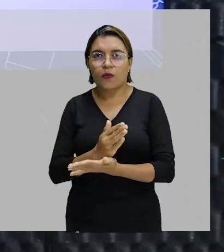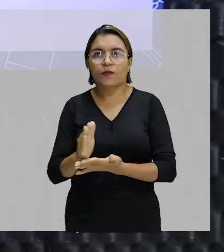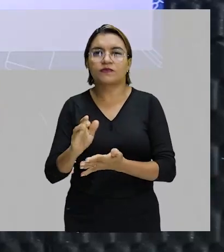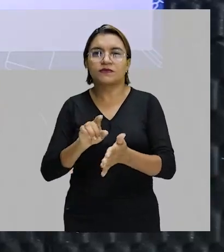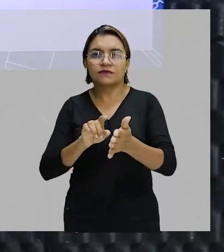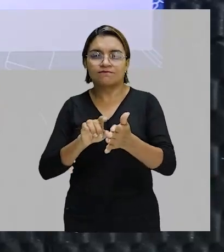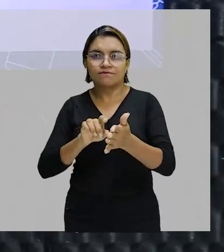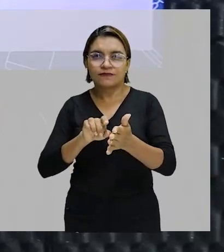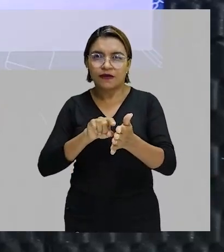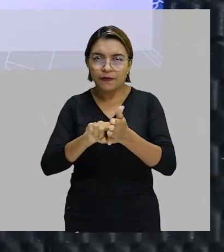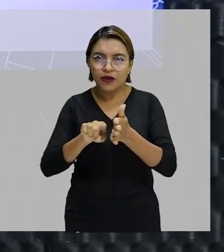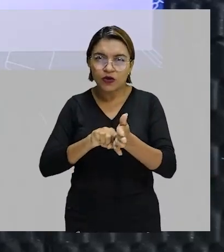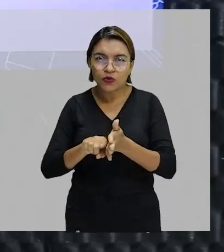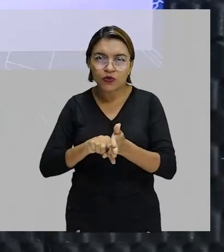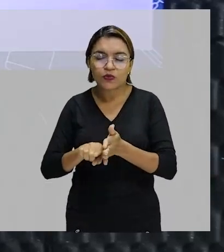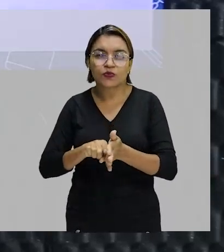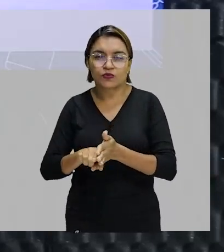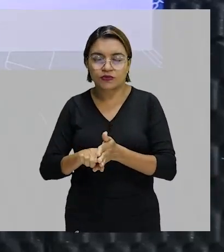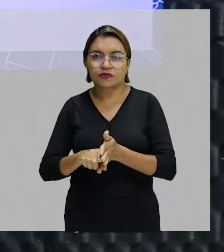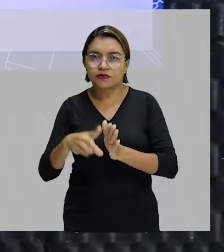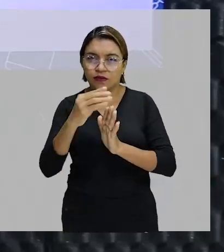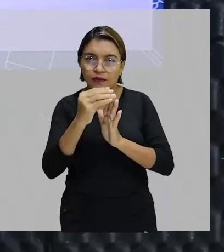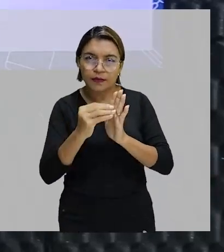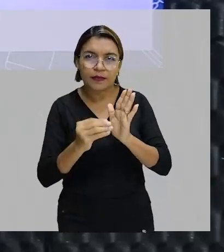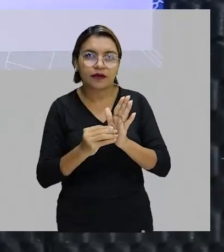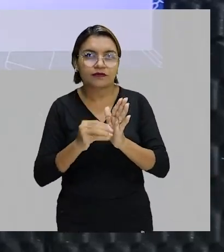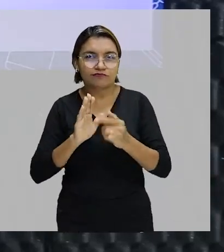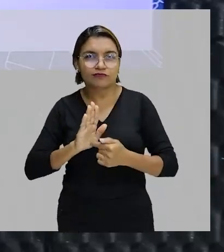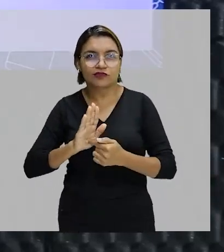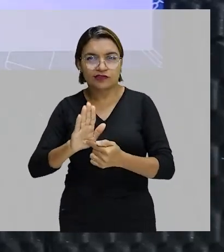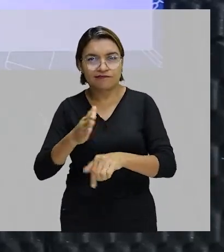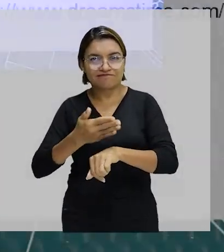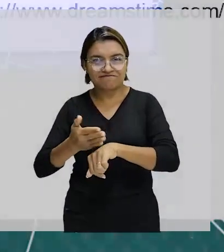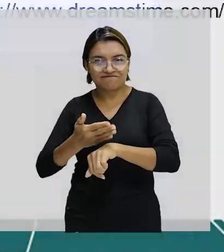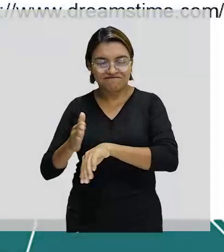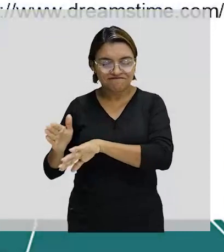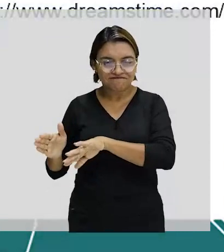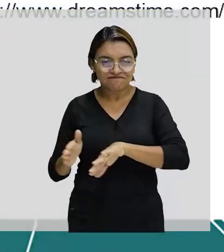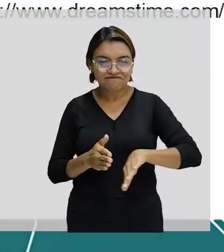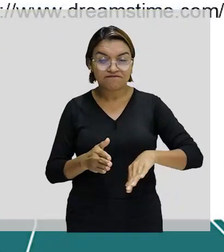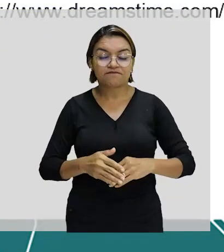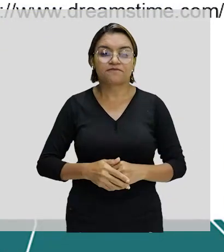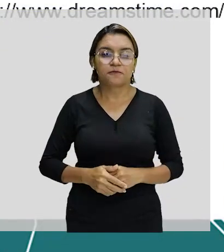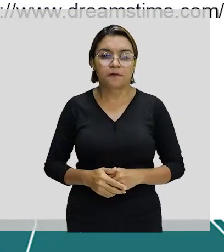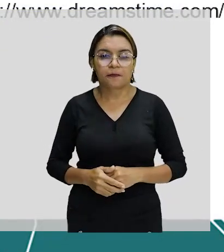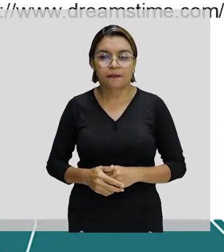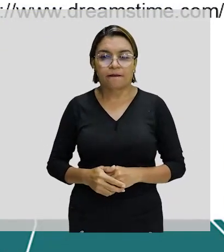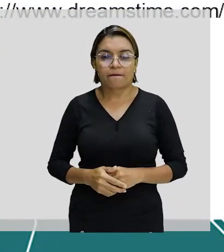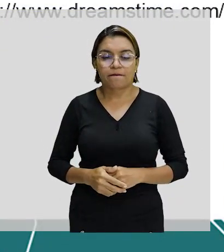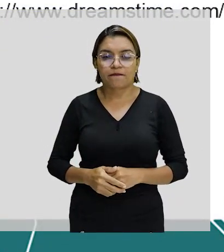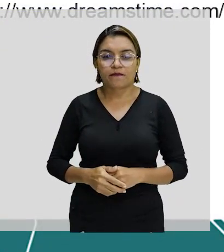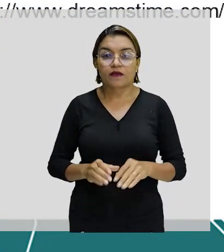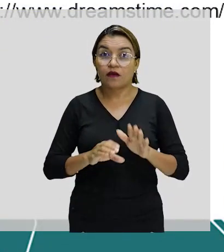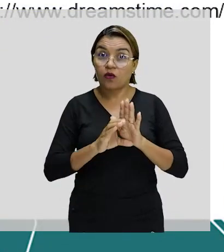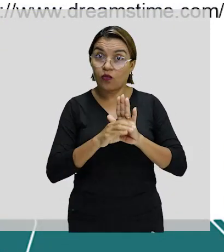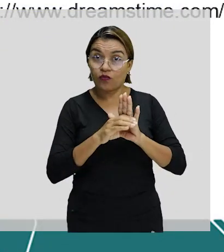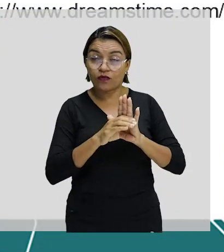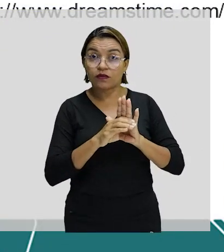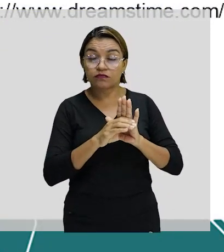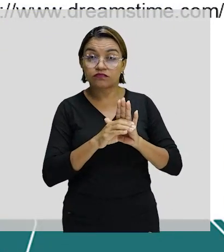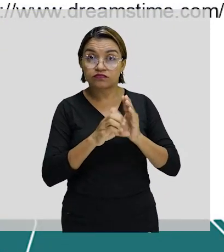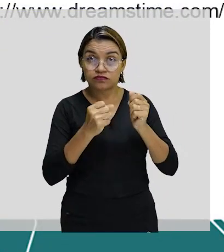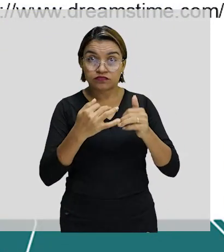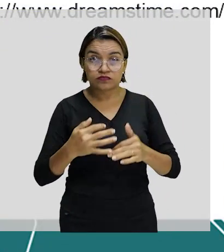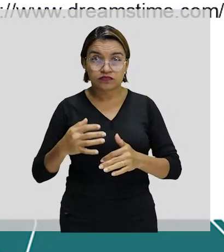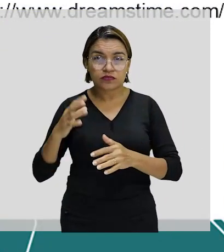para vocês a aplicação desse conteúdo gramaticalmente, ok? Então, vamos lá. A nossa definição, recapitulando um pouquinho